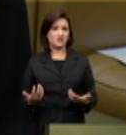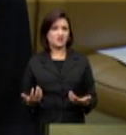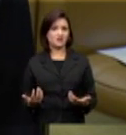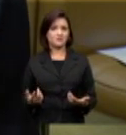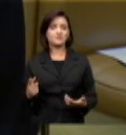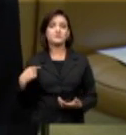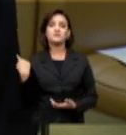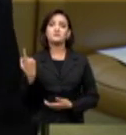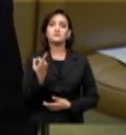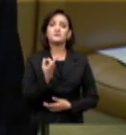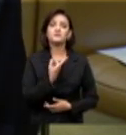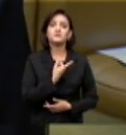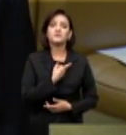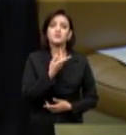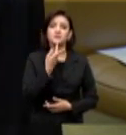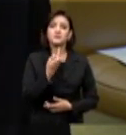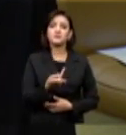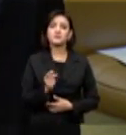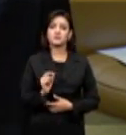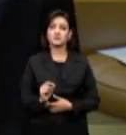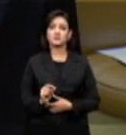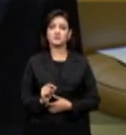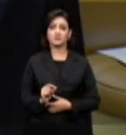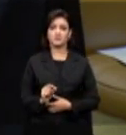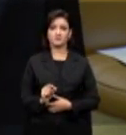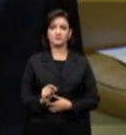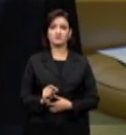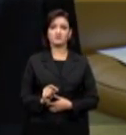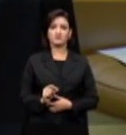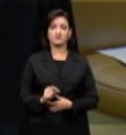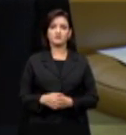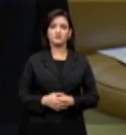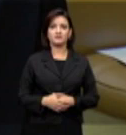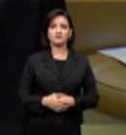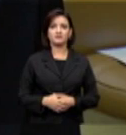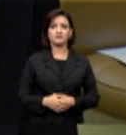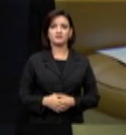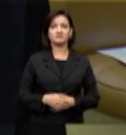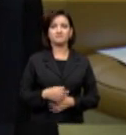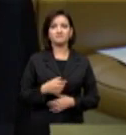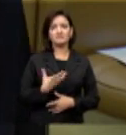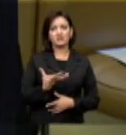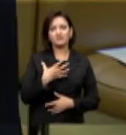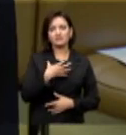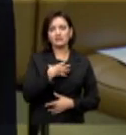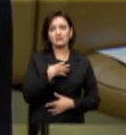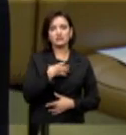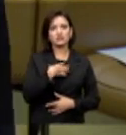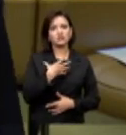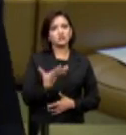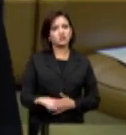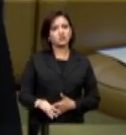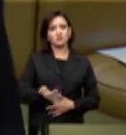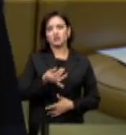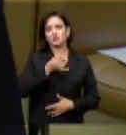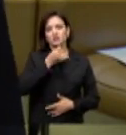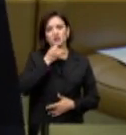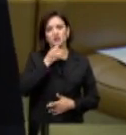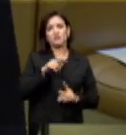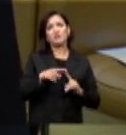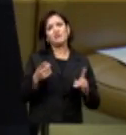Nós estamos falando, e eu tenho que falar com os senhores com toda, com dor no coração. Nós estamos falando aqui